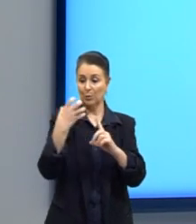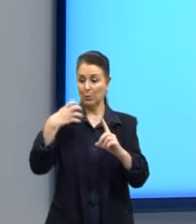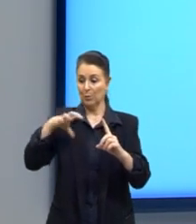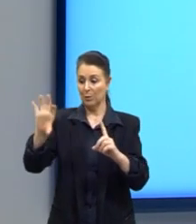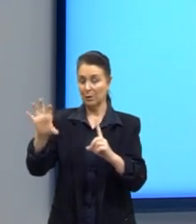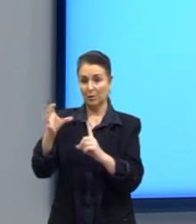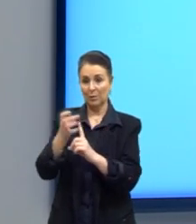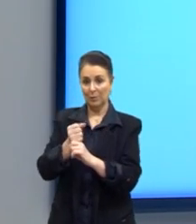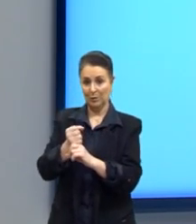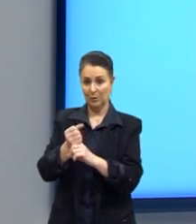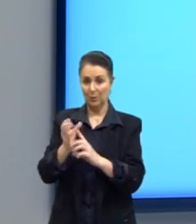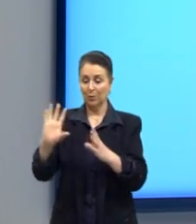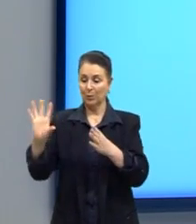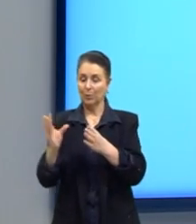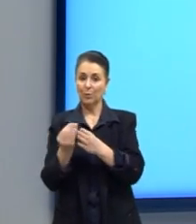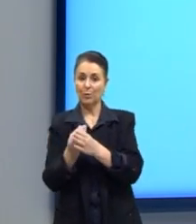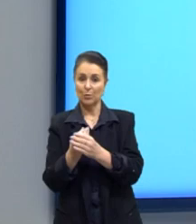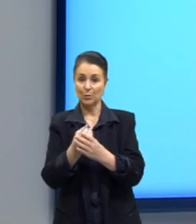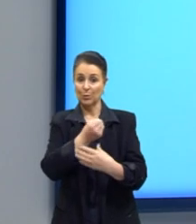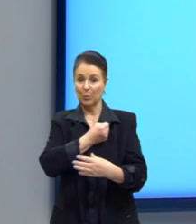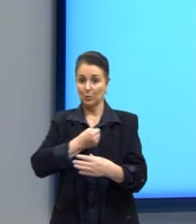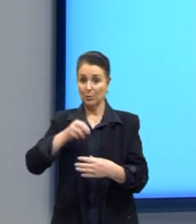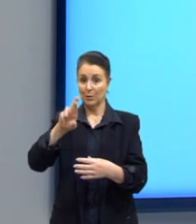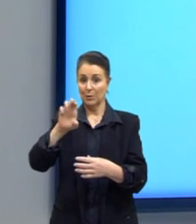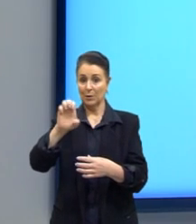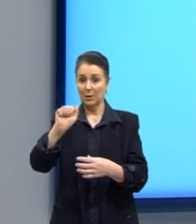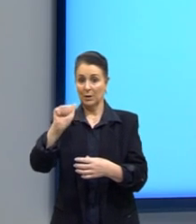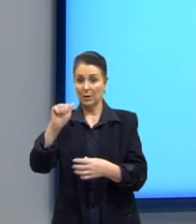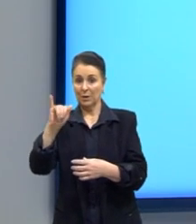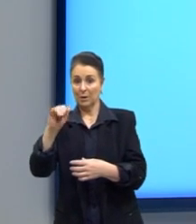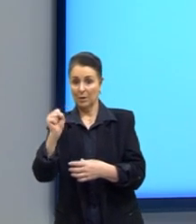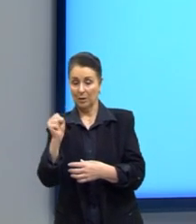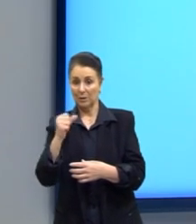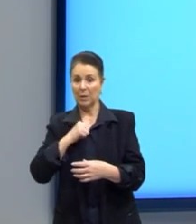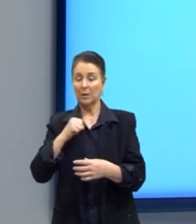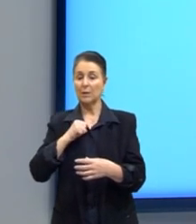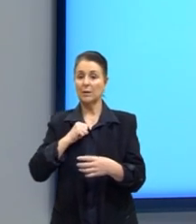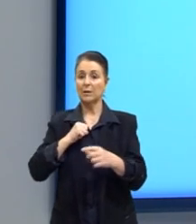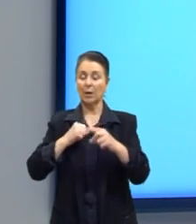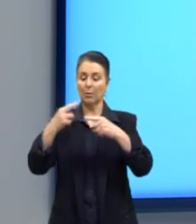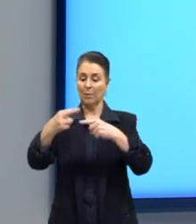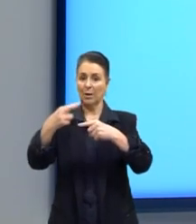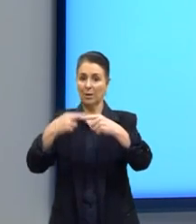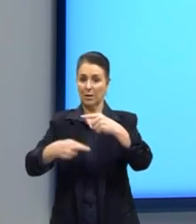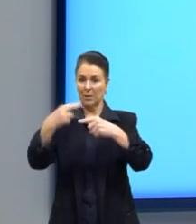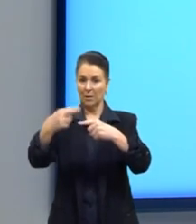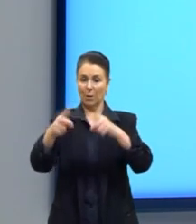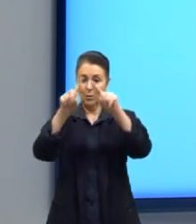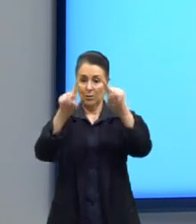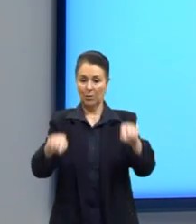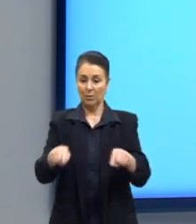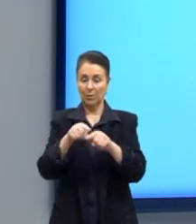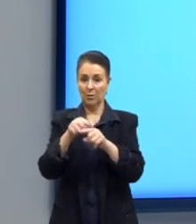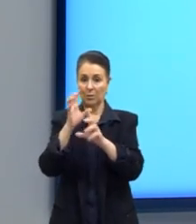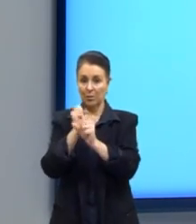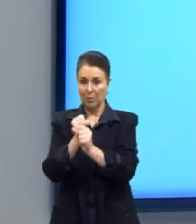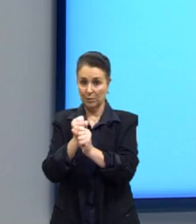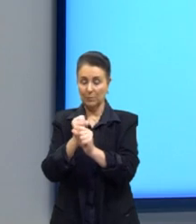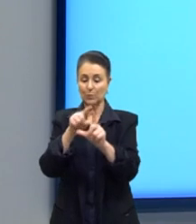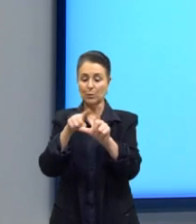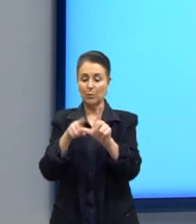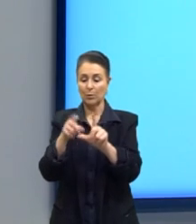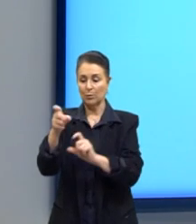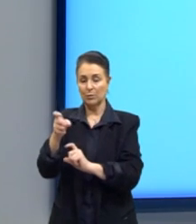reais e que a lei de formação possui uma razão trigonométrica em função de um ângulo x